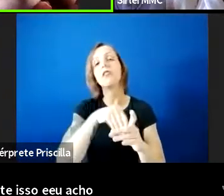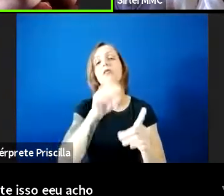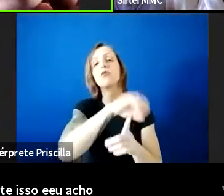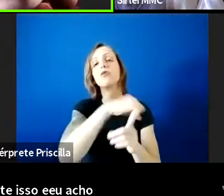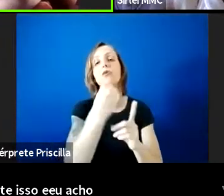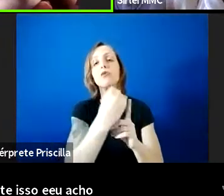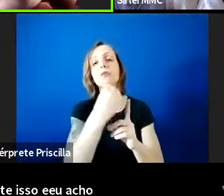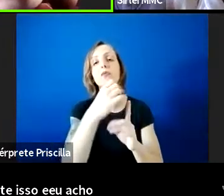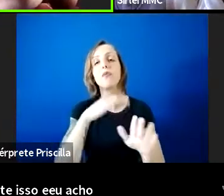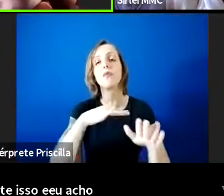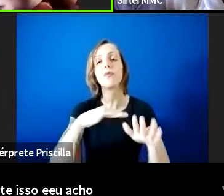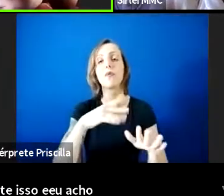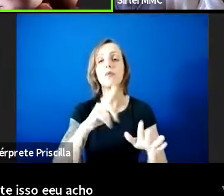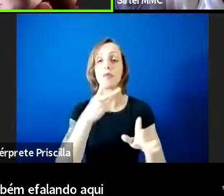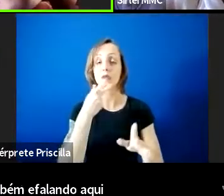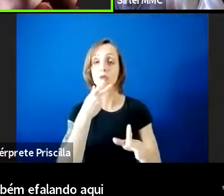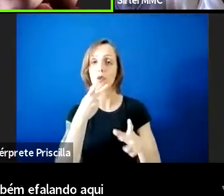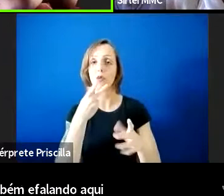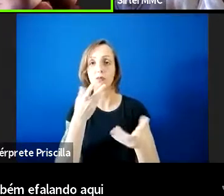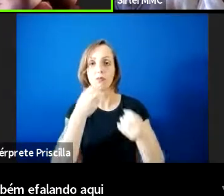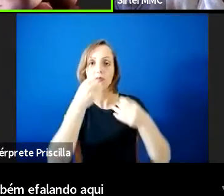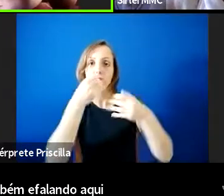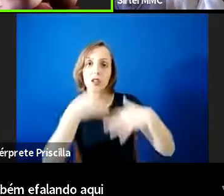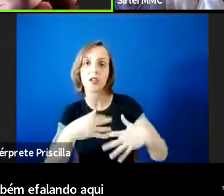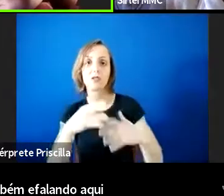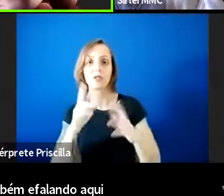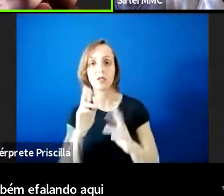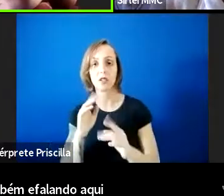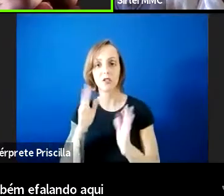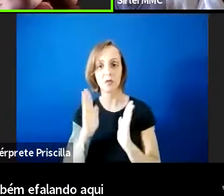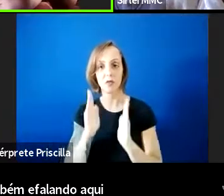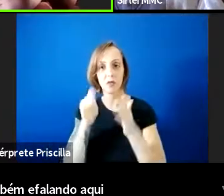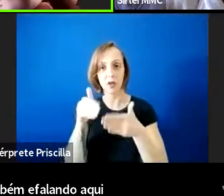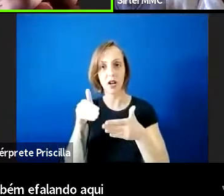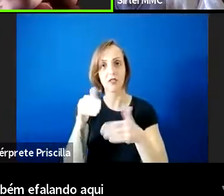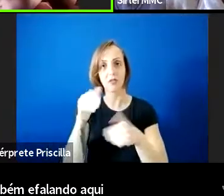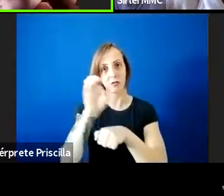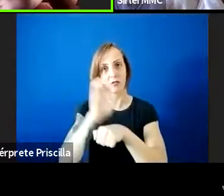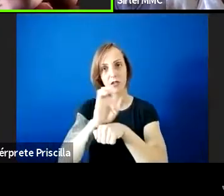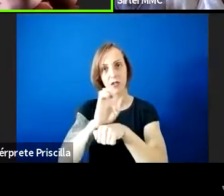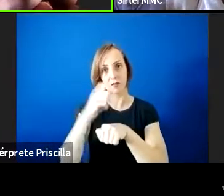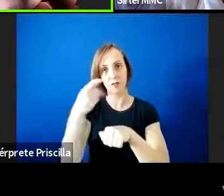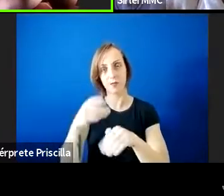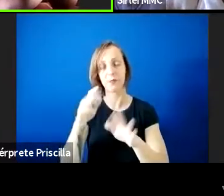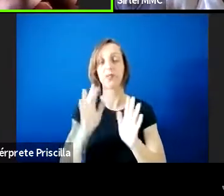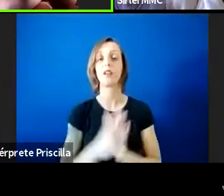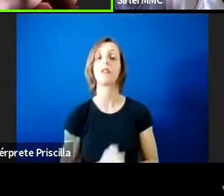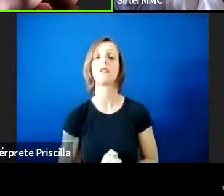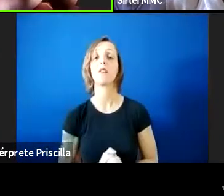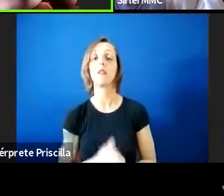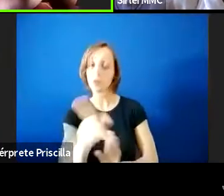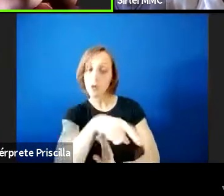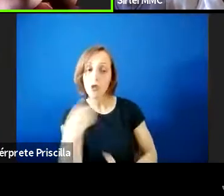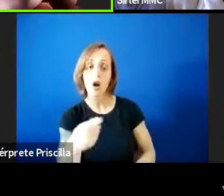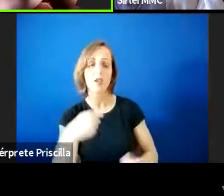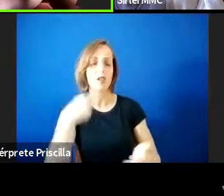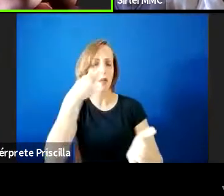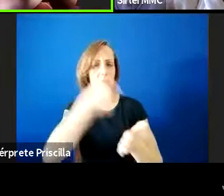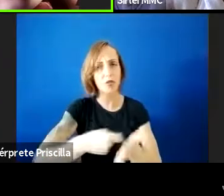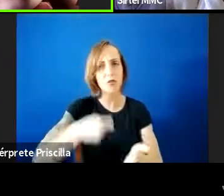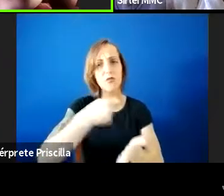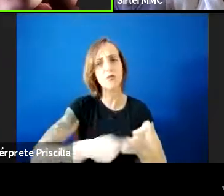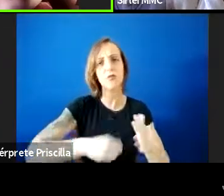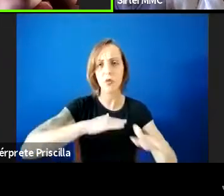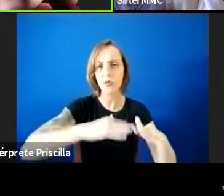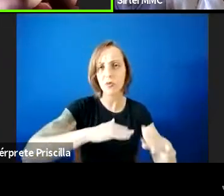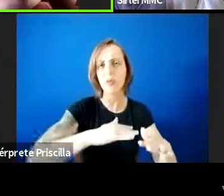Sul. E a gente travou muitas lutas, muitas conversas, muitos debates para a gente estar conseguindo, então, conquistar